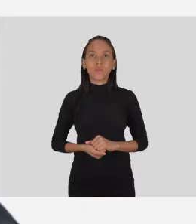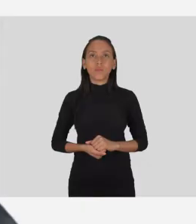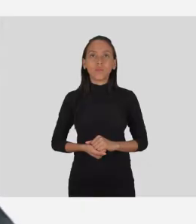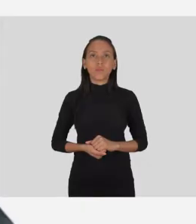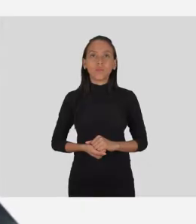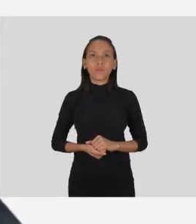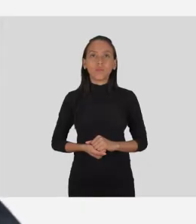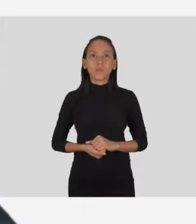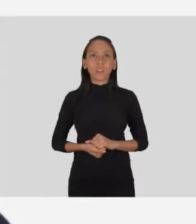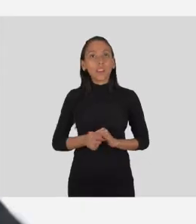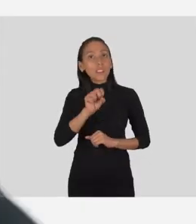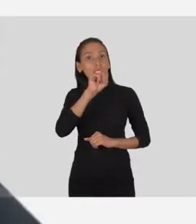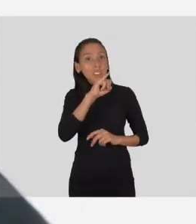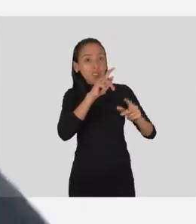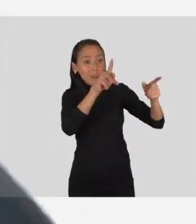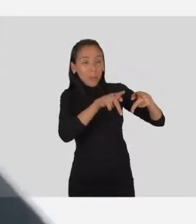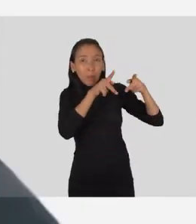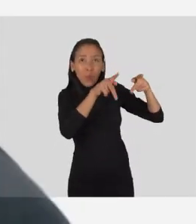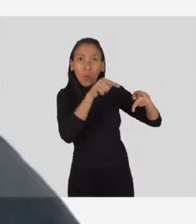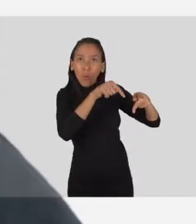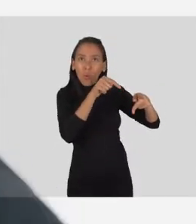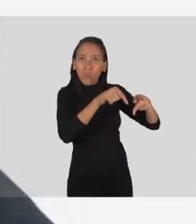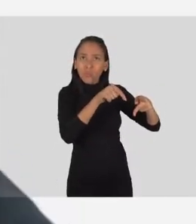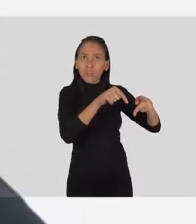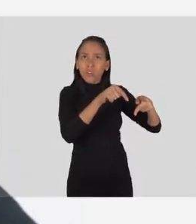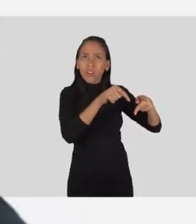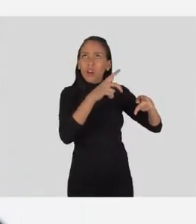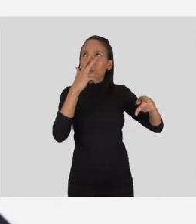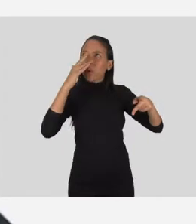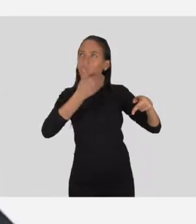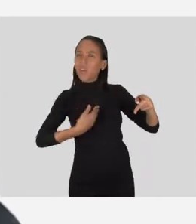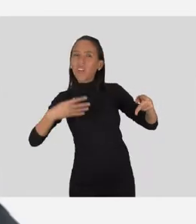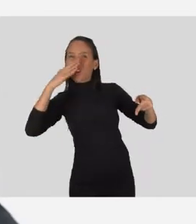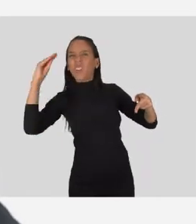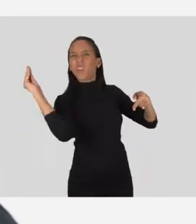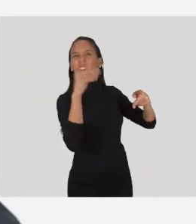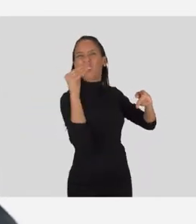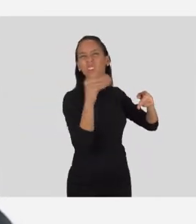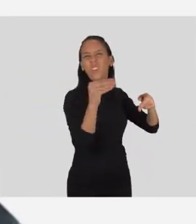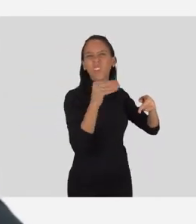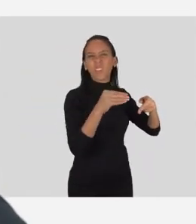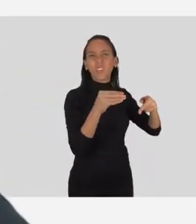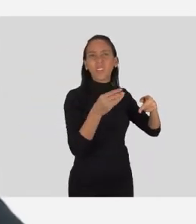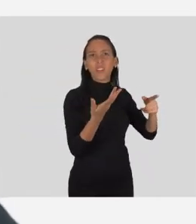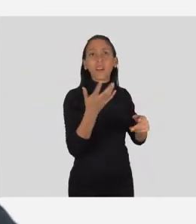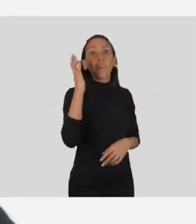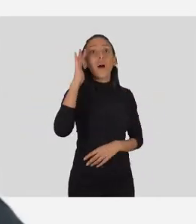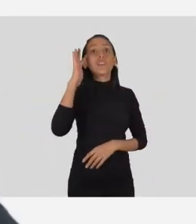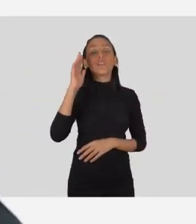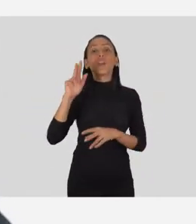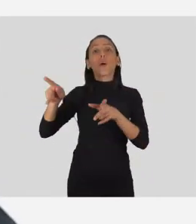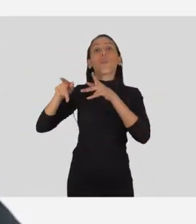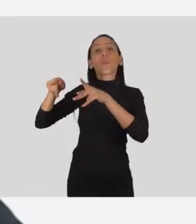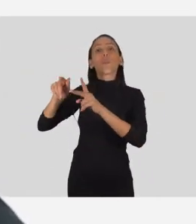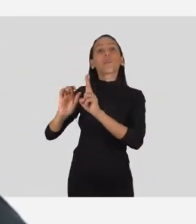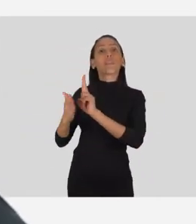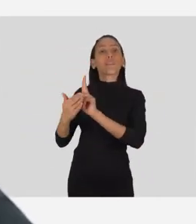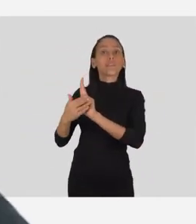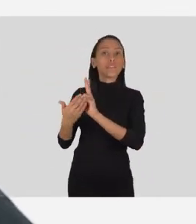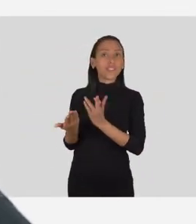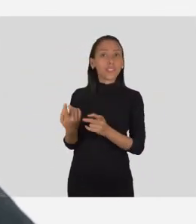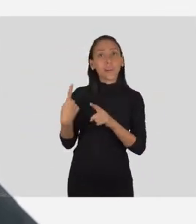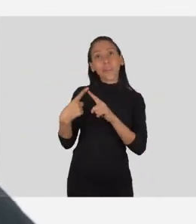Eu acho que se com a população tem sido esse descaso todo, muito mais com a população indígena, né? Não é